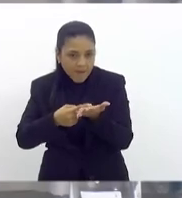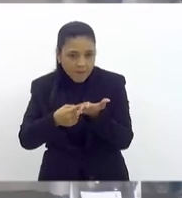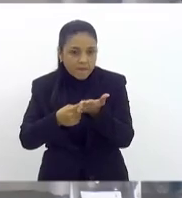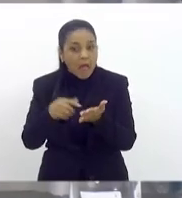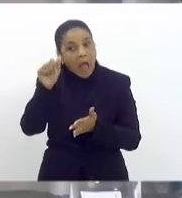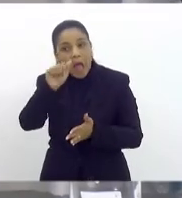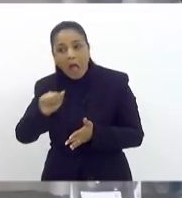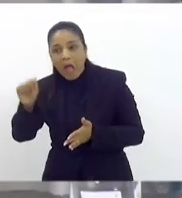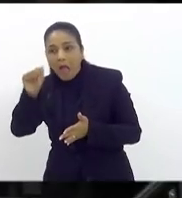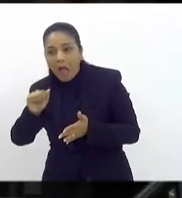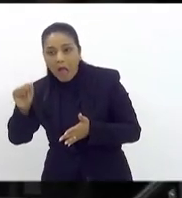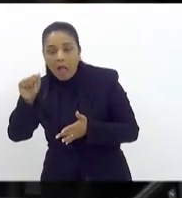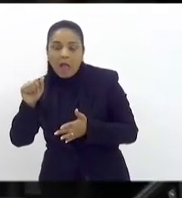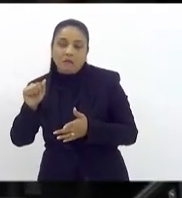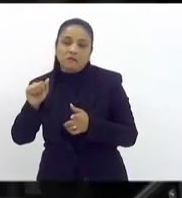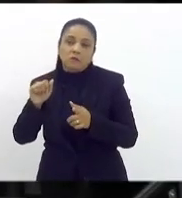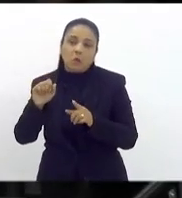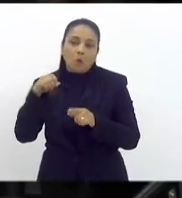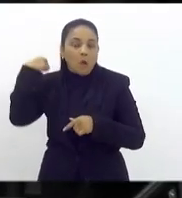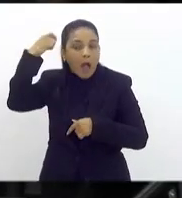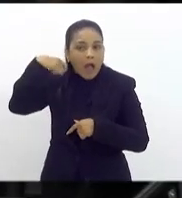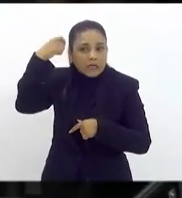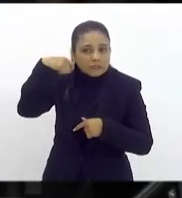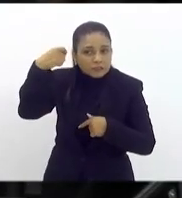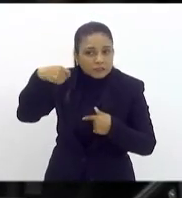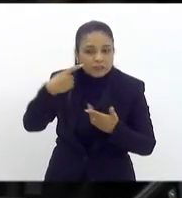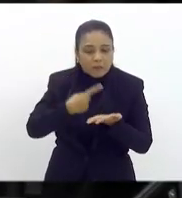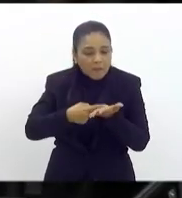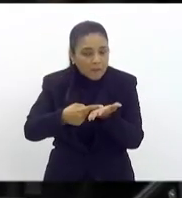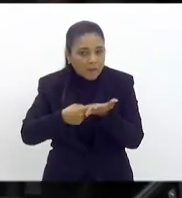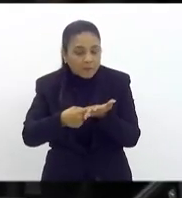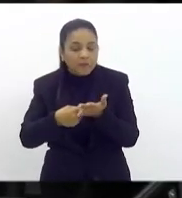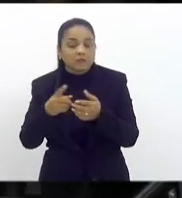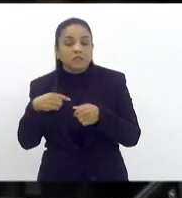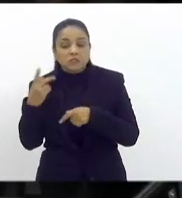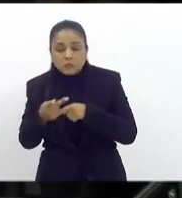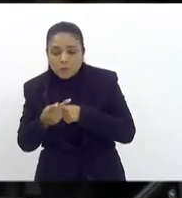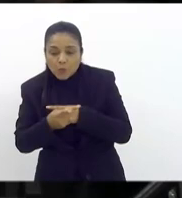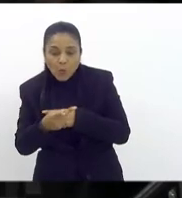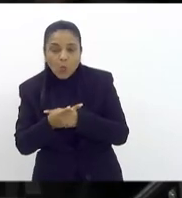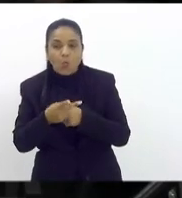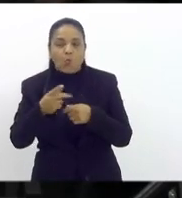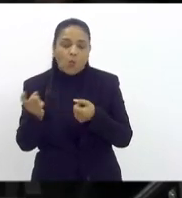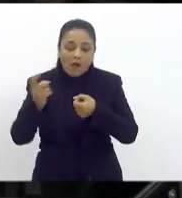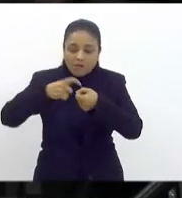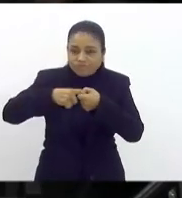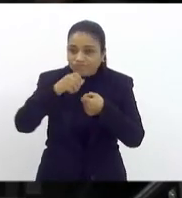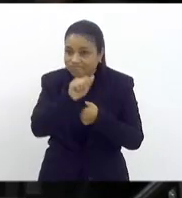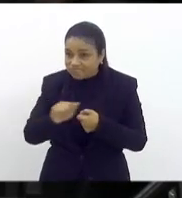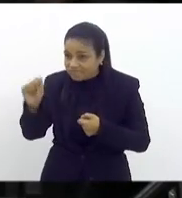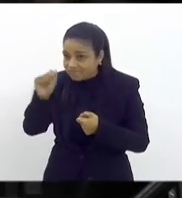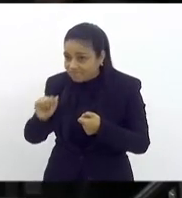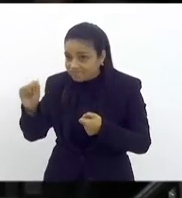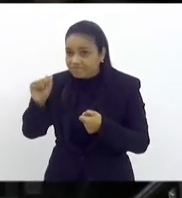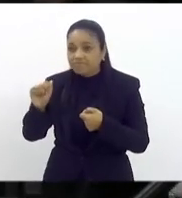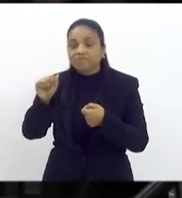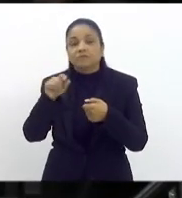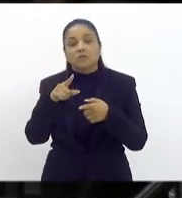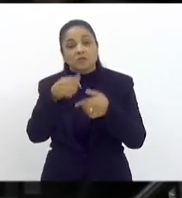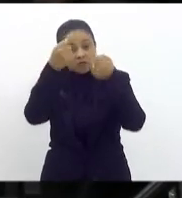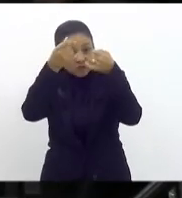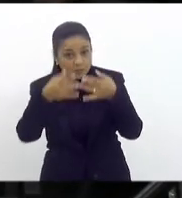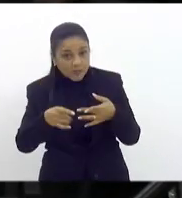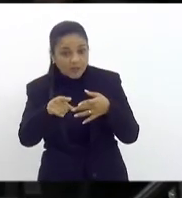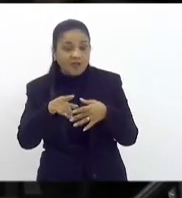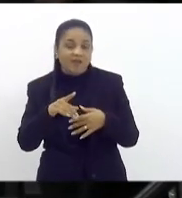artistas e com os usuários? Os artistas outorgam procurações para as associações. Inclusive, gostaria de dizer, Vossa Excelência, que o senhor mencionou a